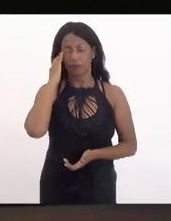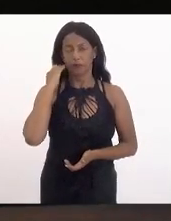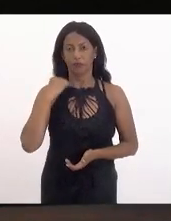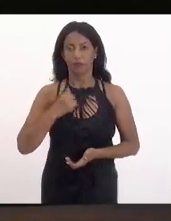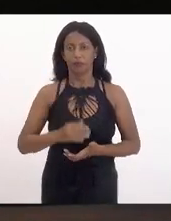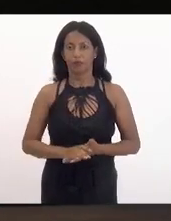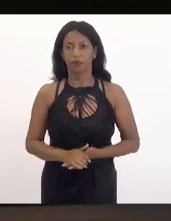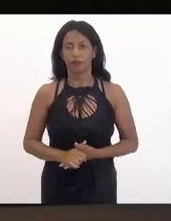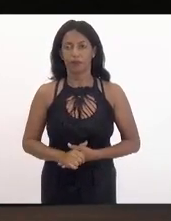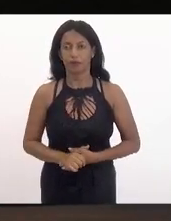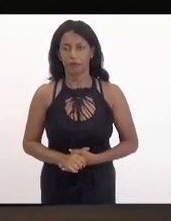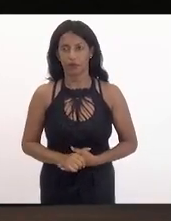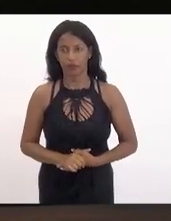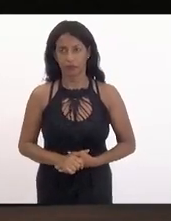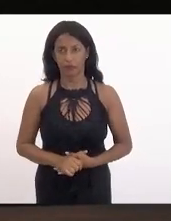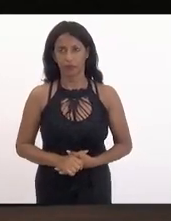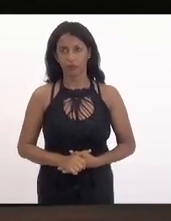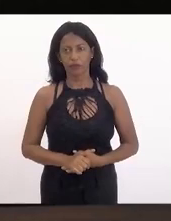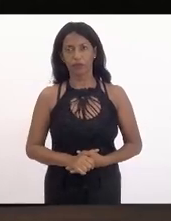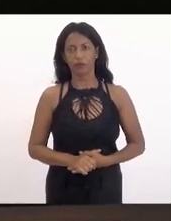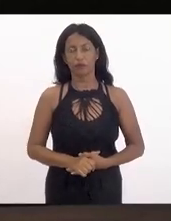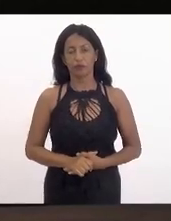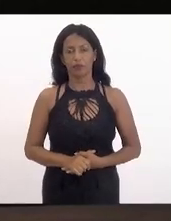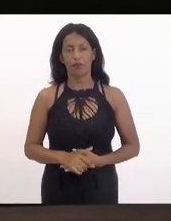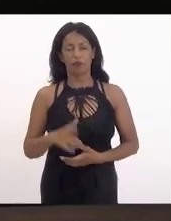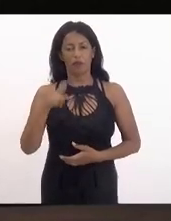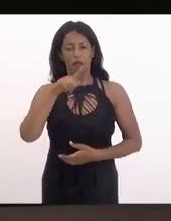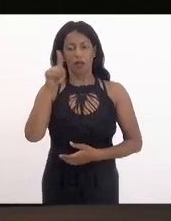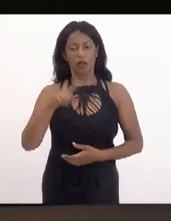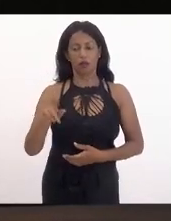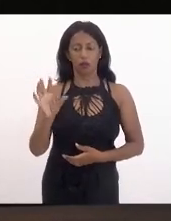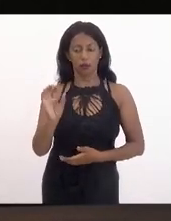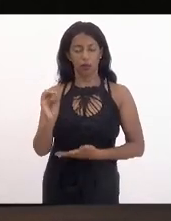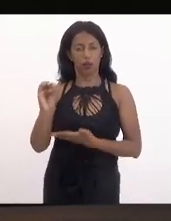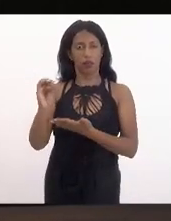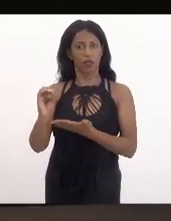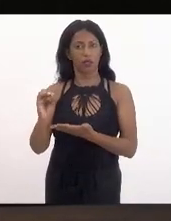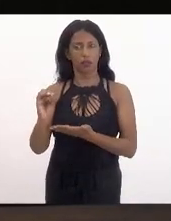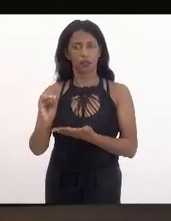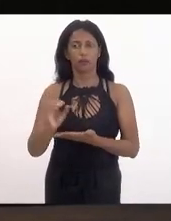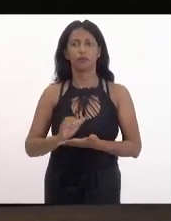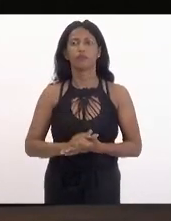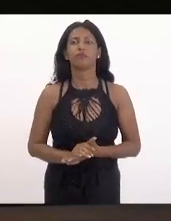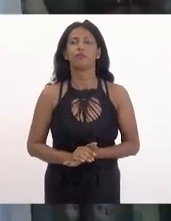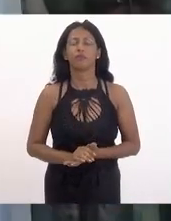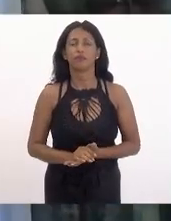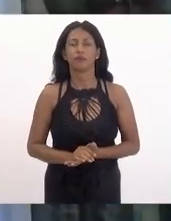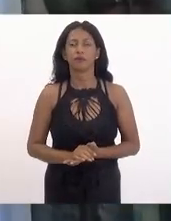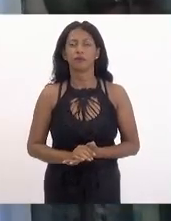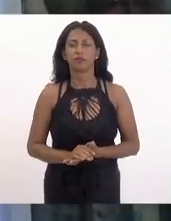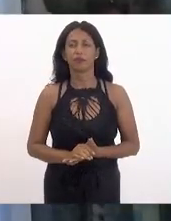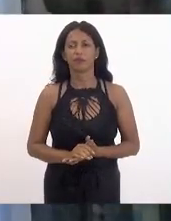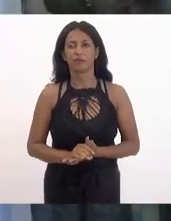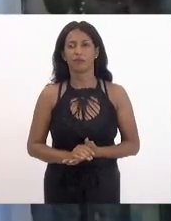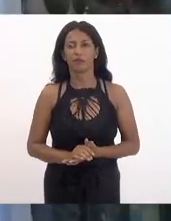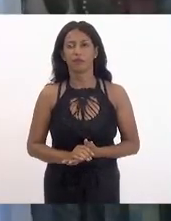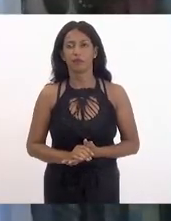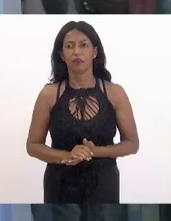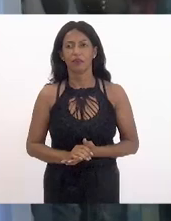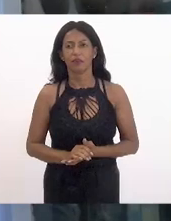o assola a zona leste São certinho